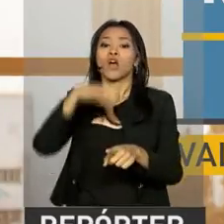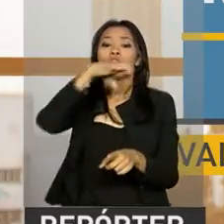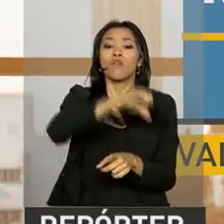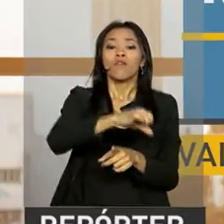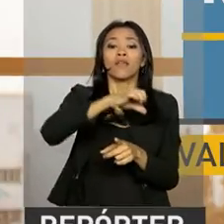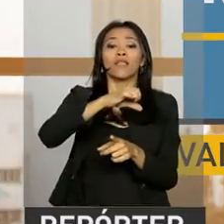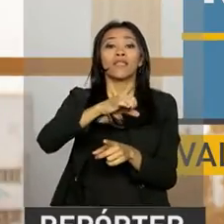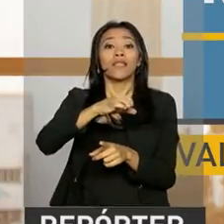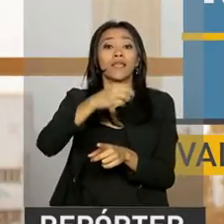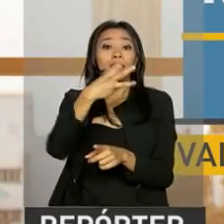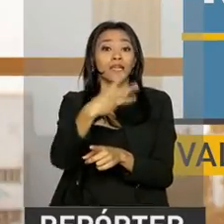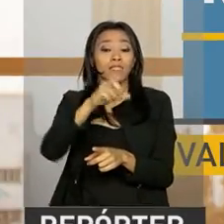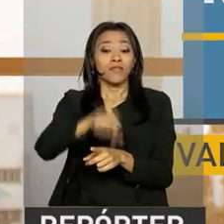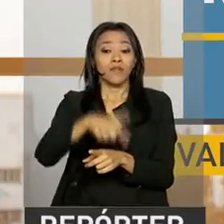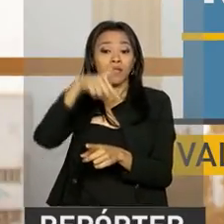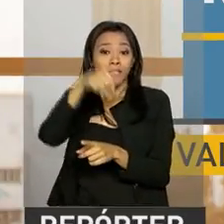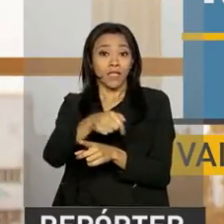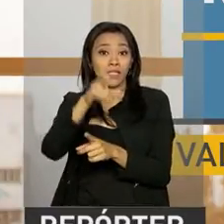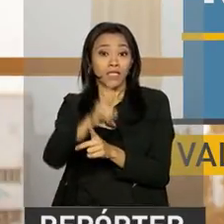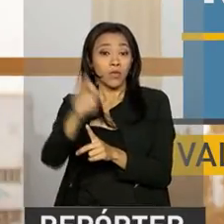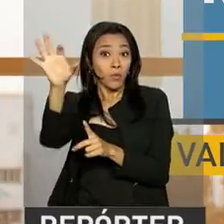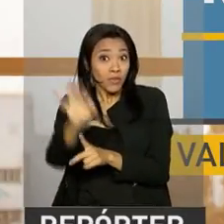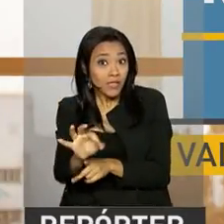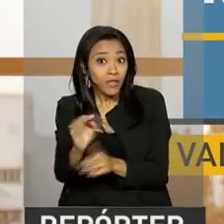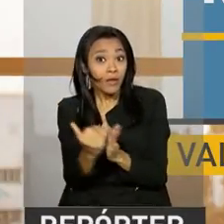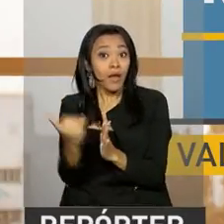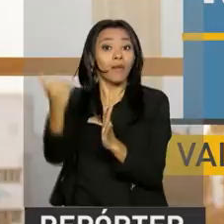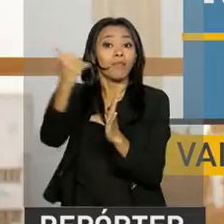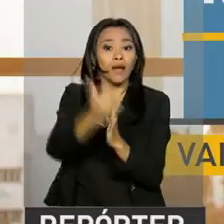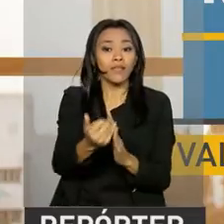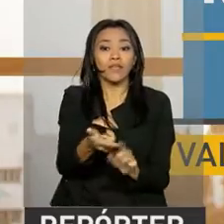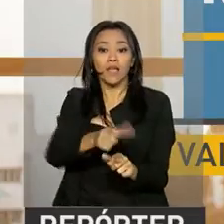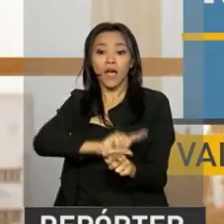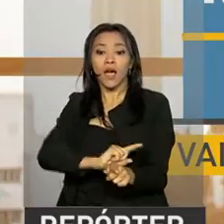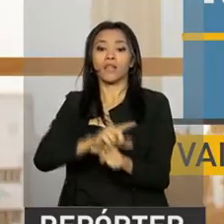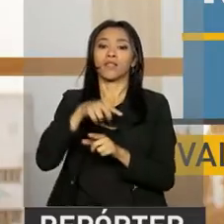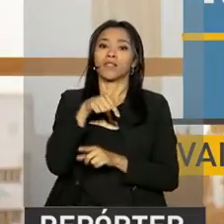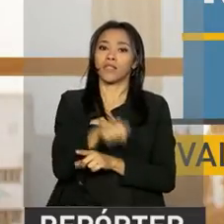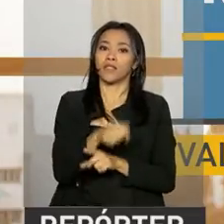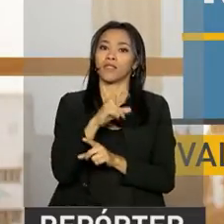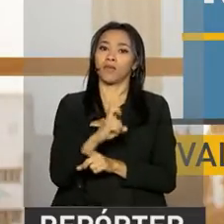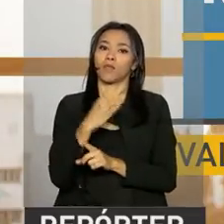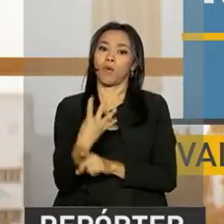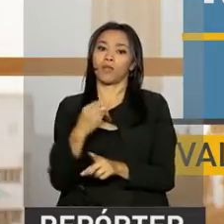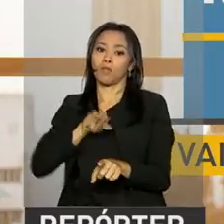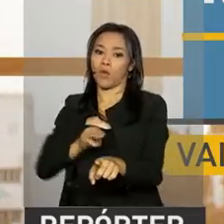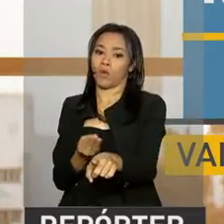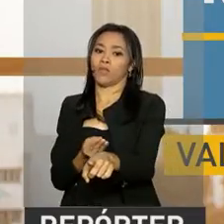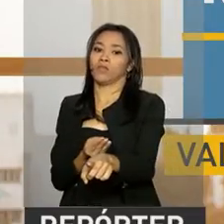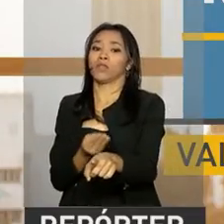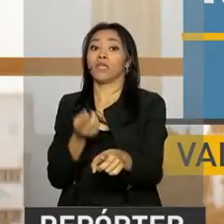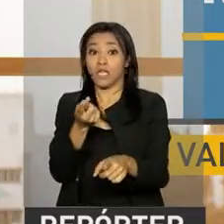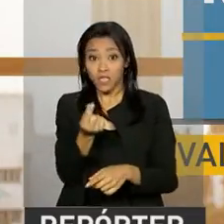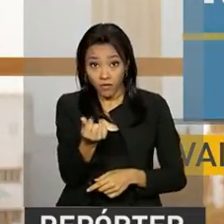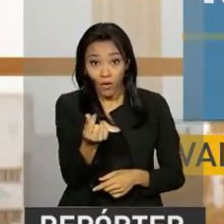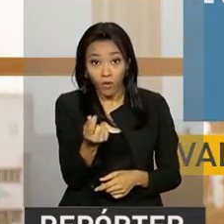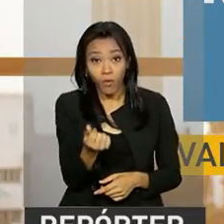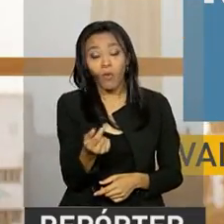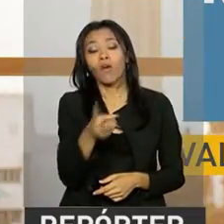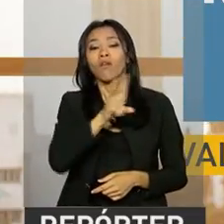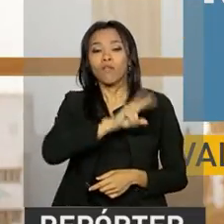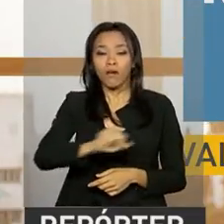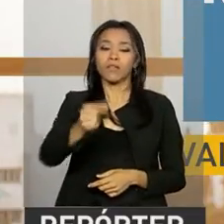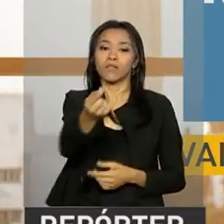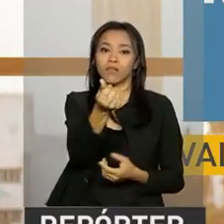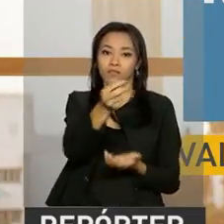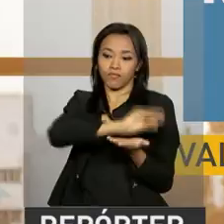93,75% a mais que o valor mínimo estipulado pelo governo, que era de 754 milhões. Essa quantia deverá ser